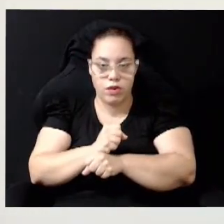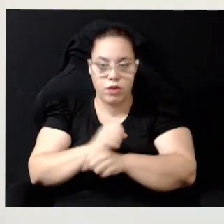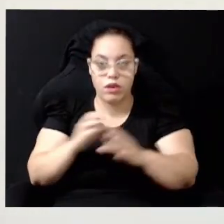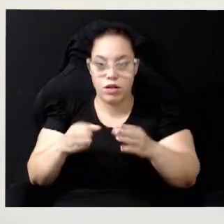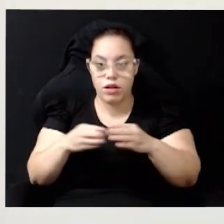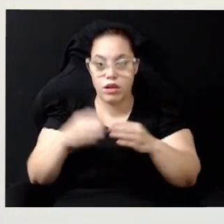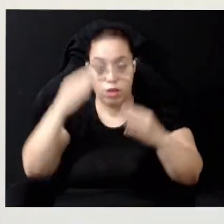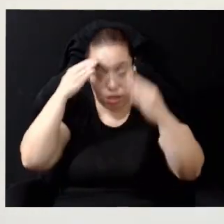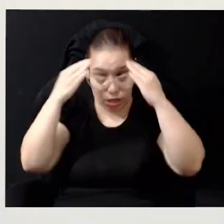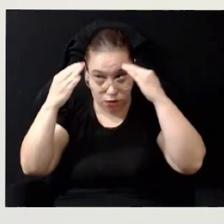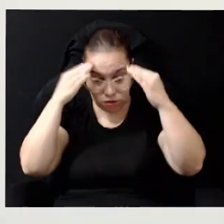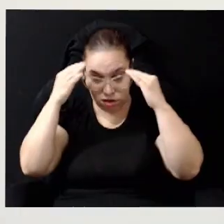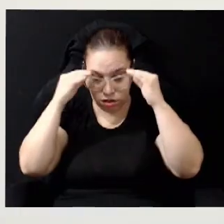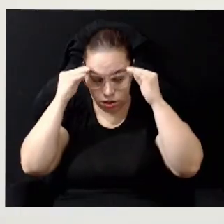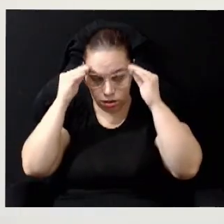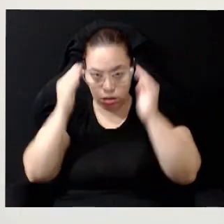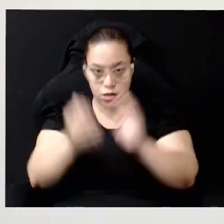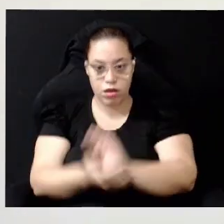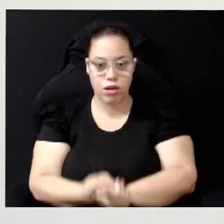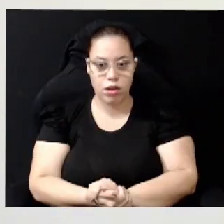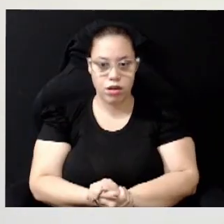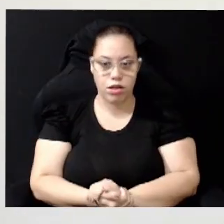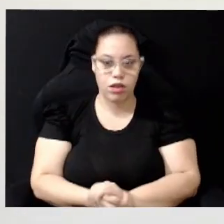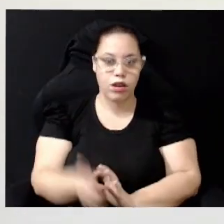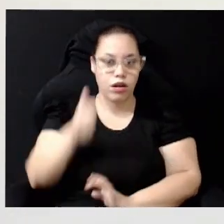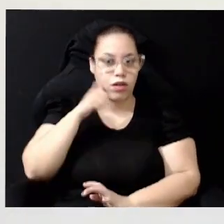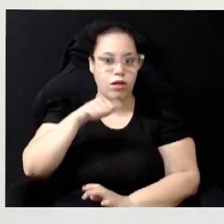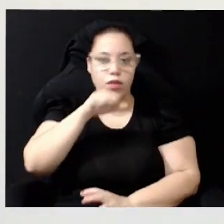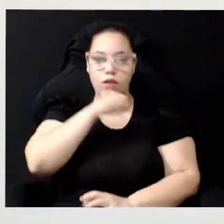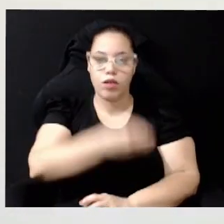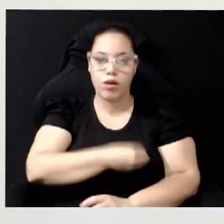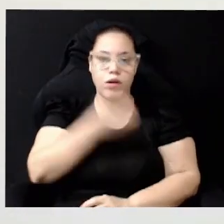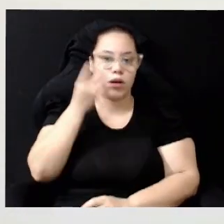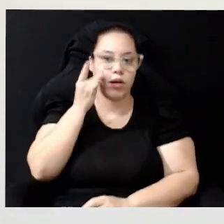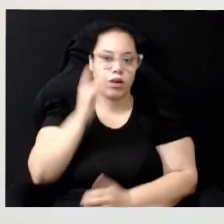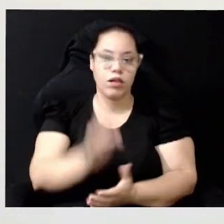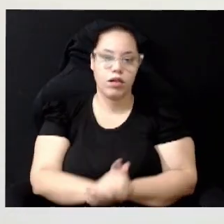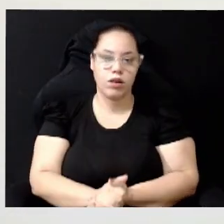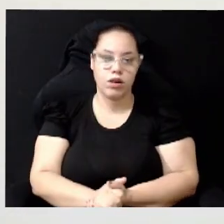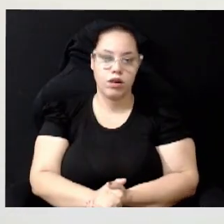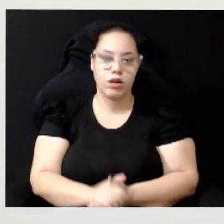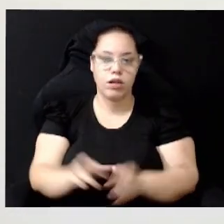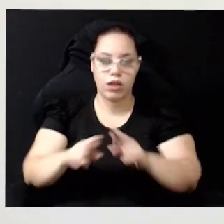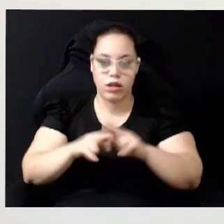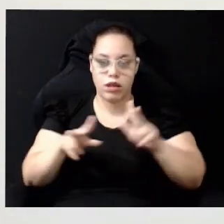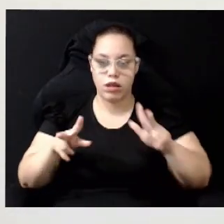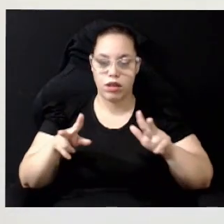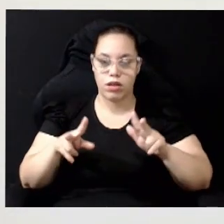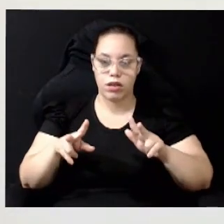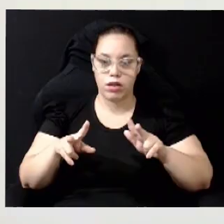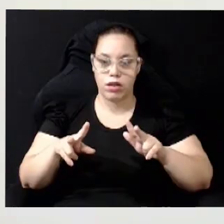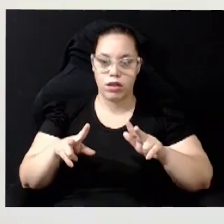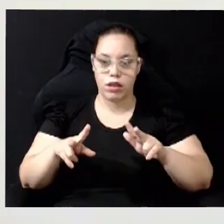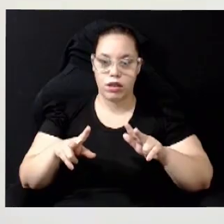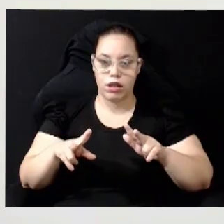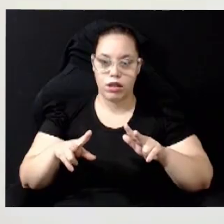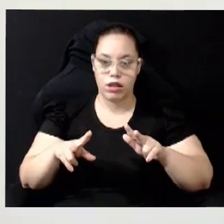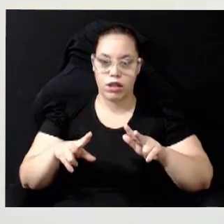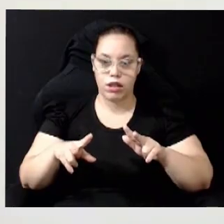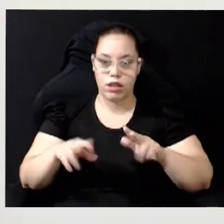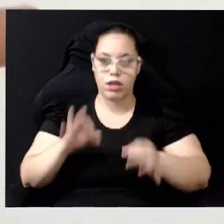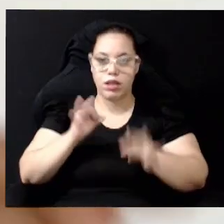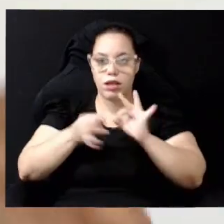lá da terapia, né, que a gente ouviu, tinha outras mães também presentes, ela até achou diferente, mas eu falei assim: então,